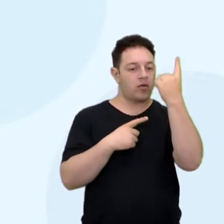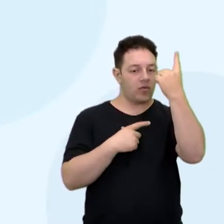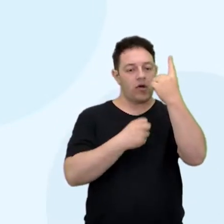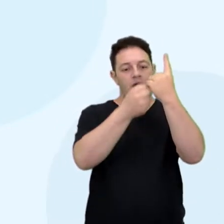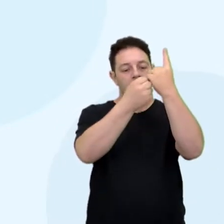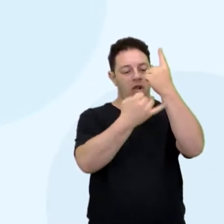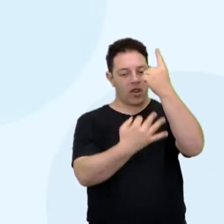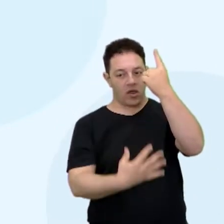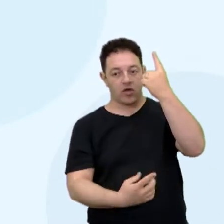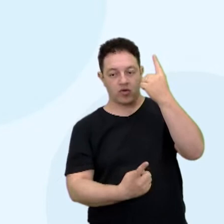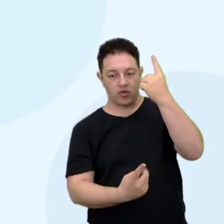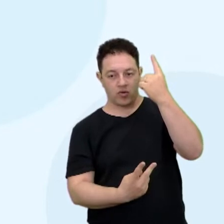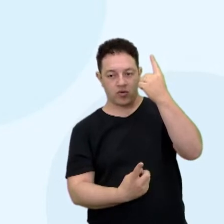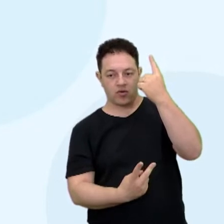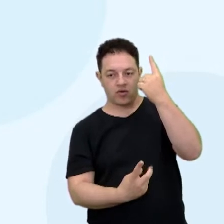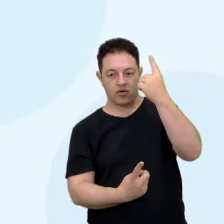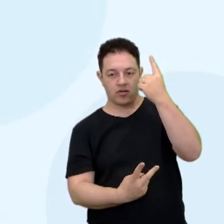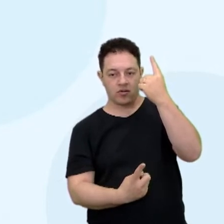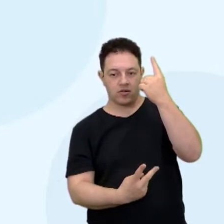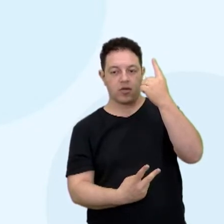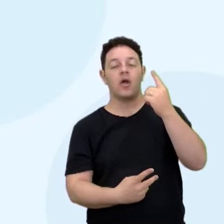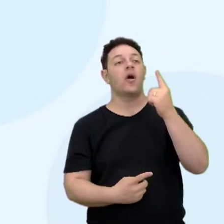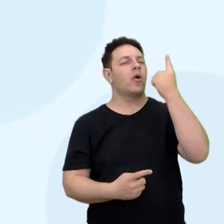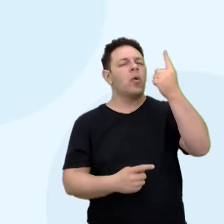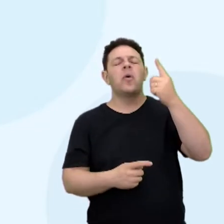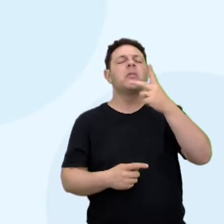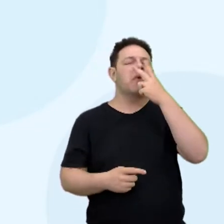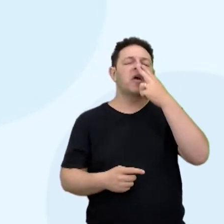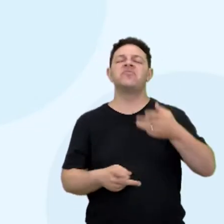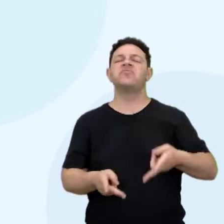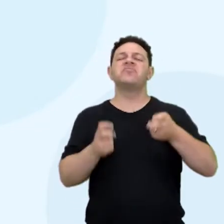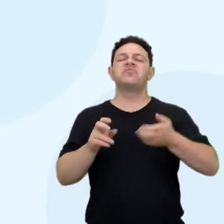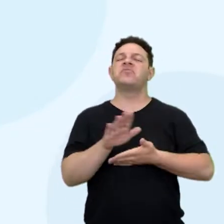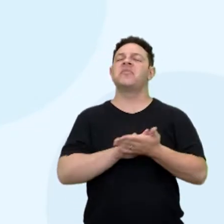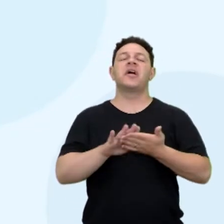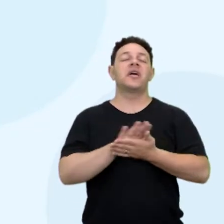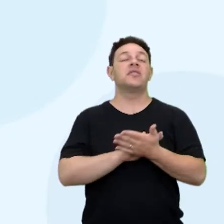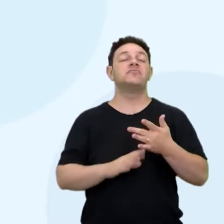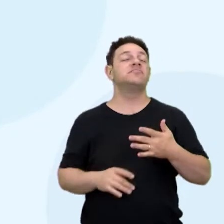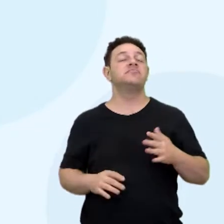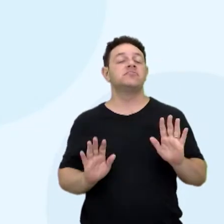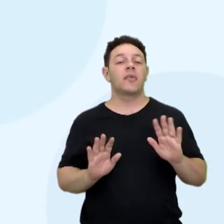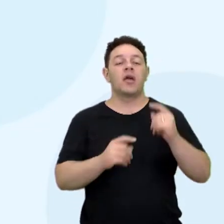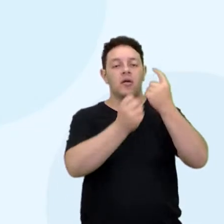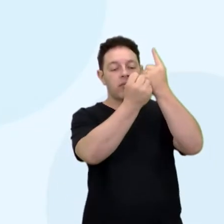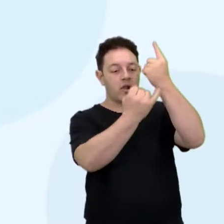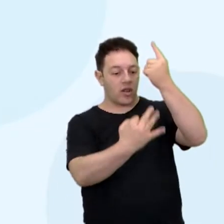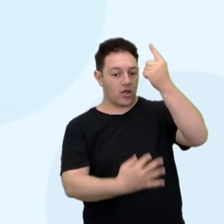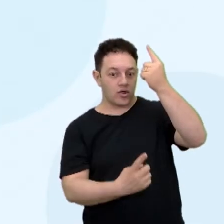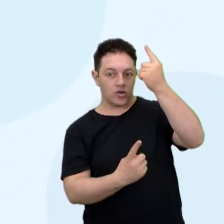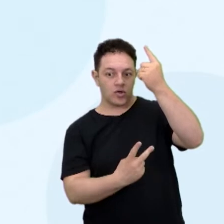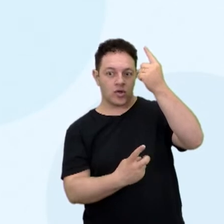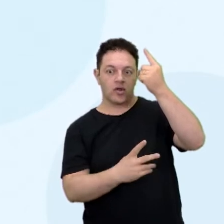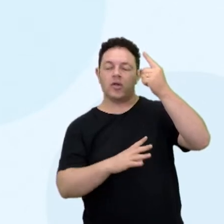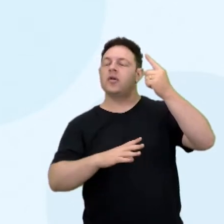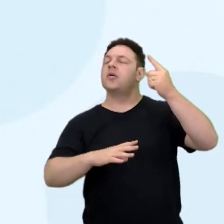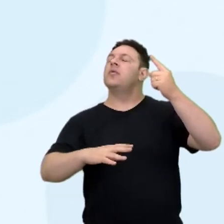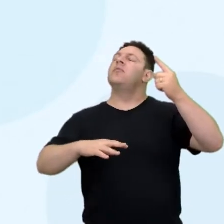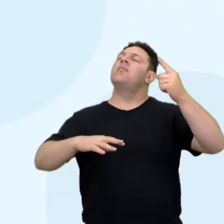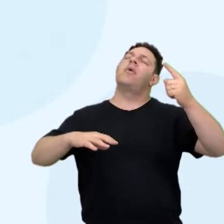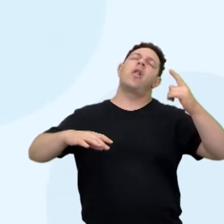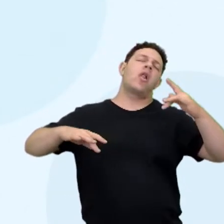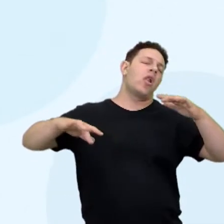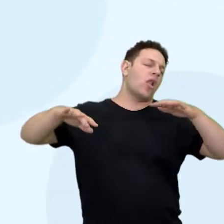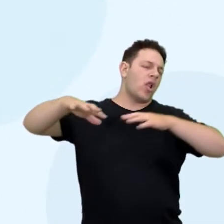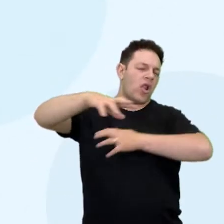a 12, tá? Então de 1, que é imperceptível, até 12 aí, que se denomina aí de cataclismo, né? Então